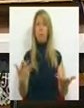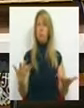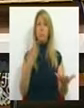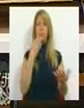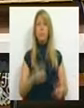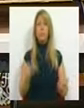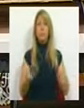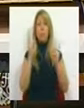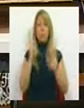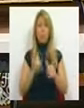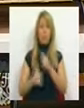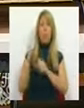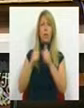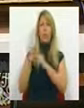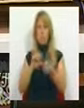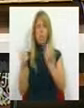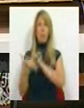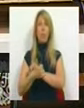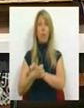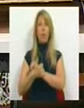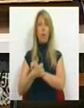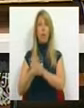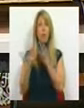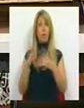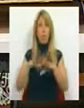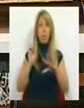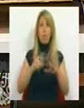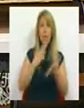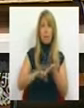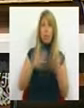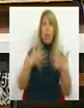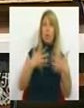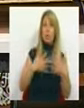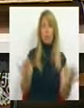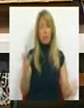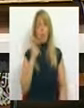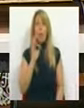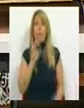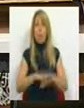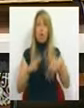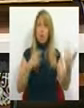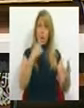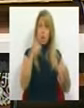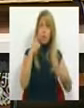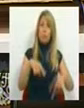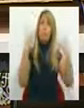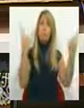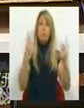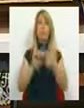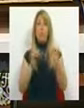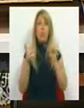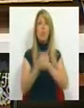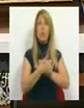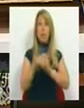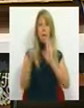feita, neste momento, esta reversão, por razões orçamentais, e era importante que as esquerdas dissessem que vão reverter a lei das rendas, travando